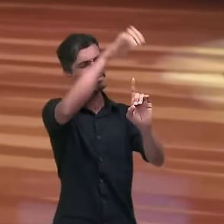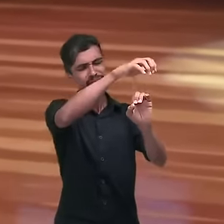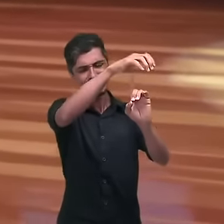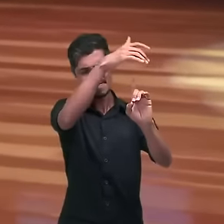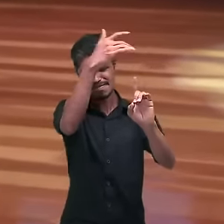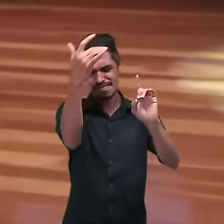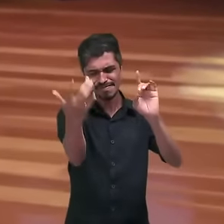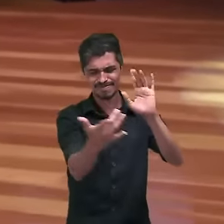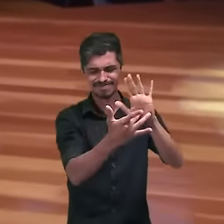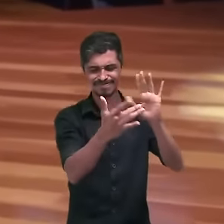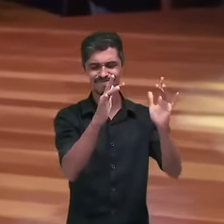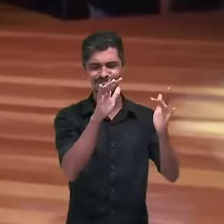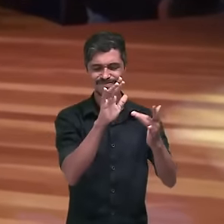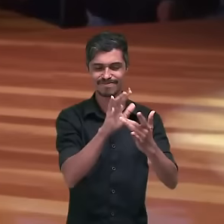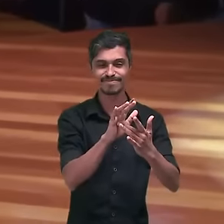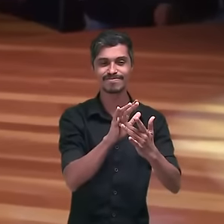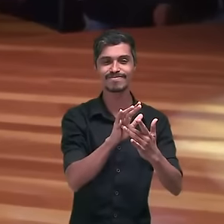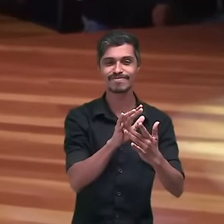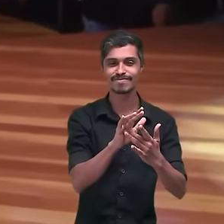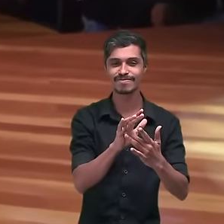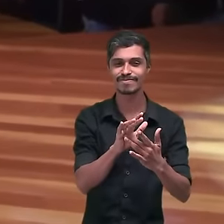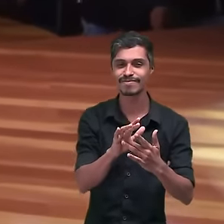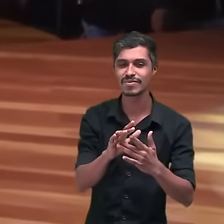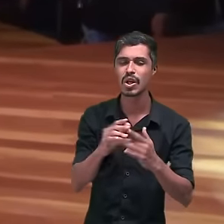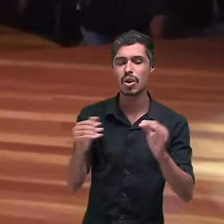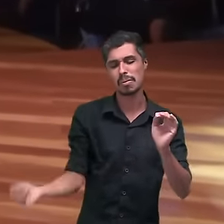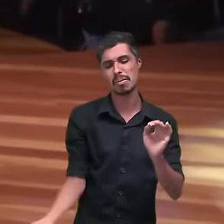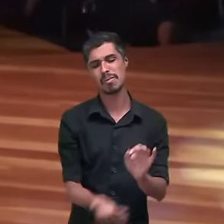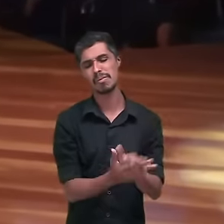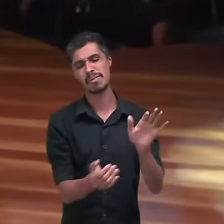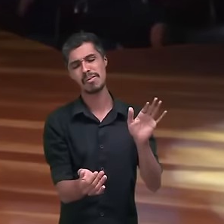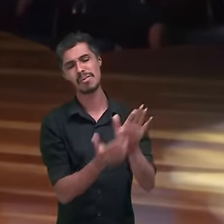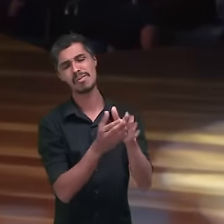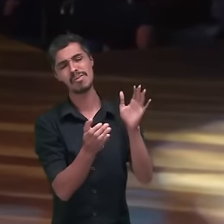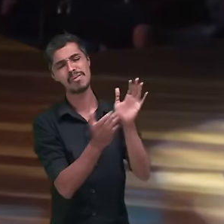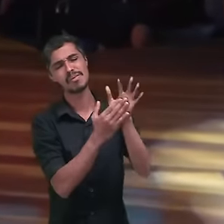Jesus, tô perdendo a batalha. Eu